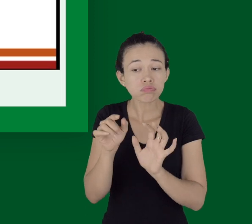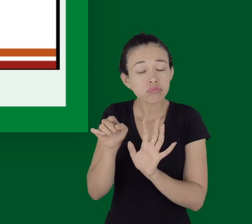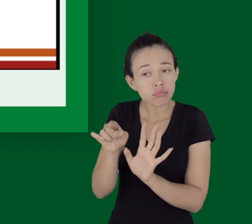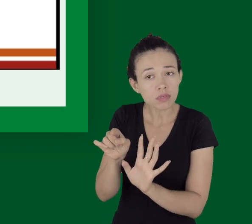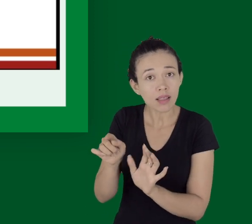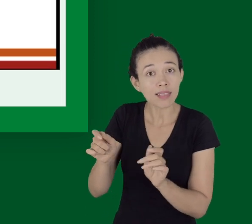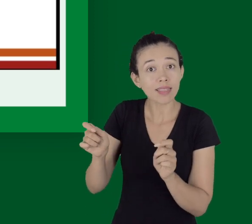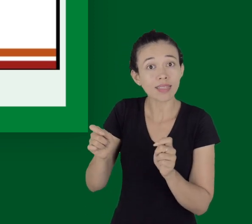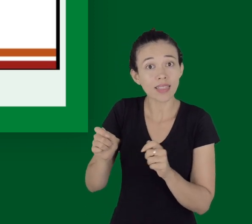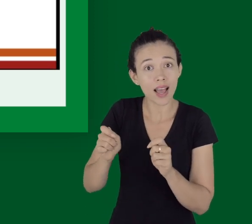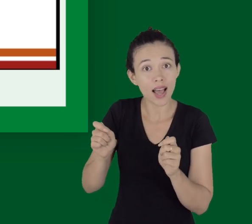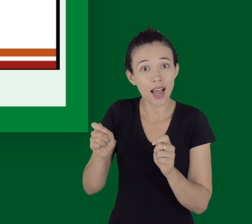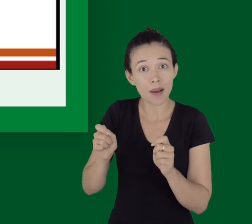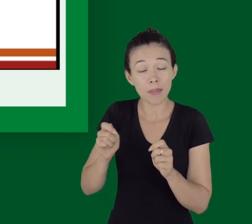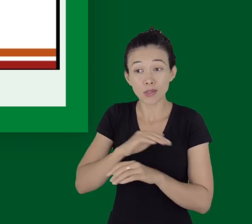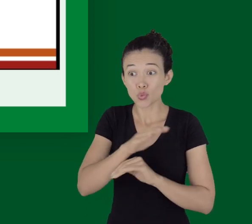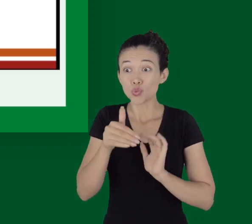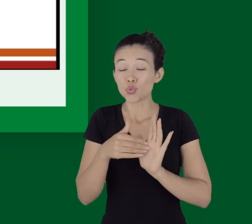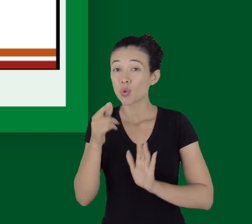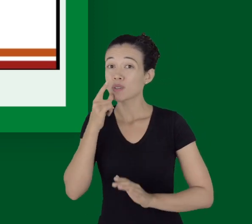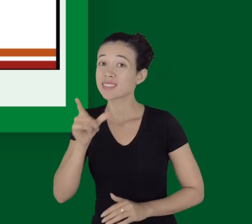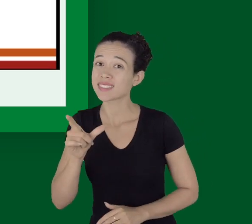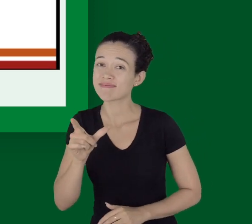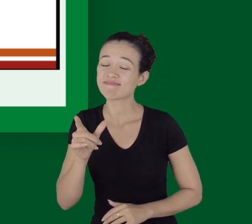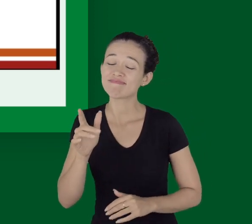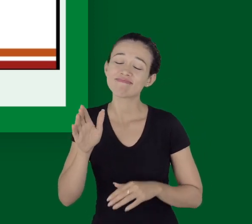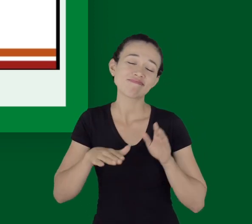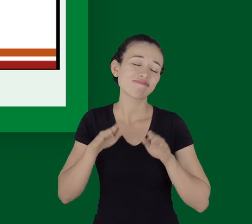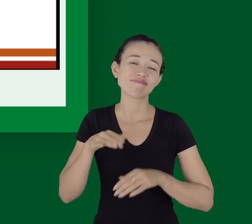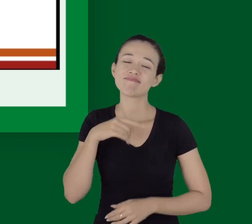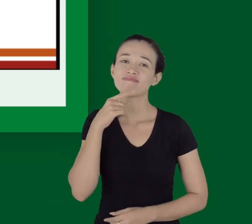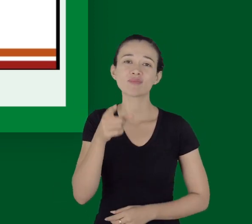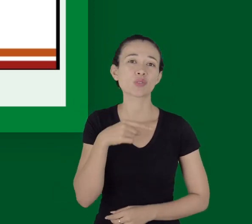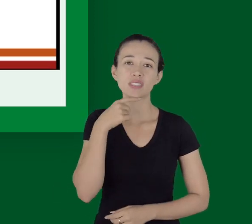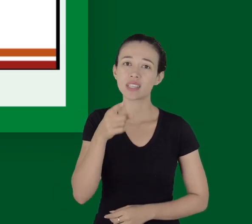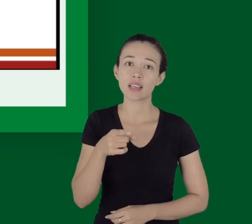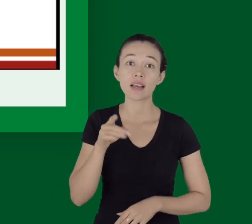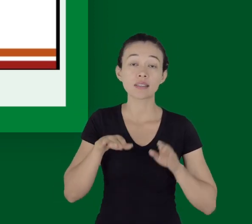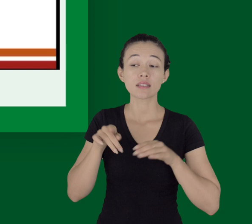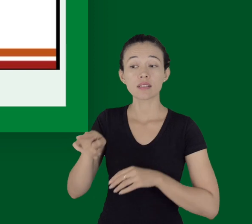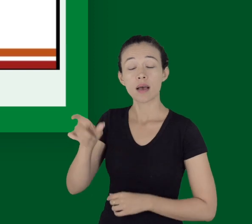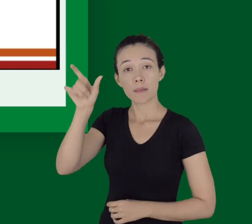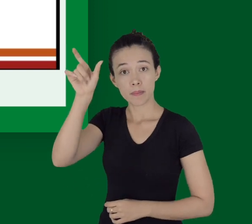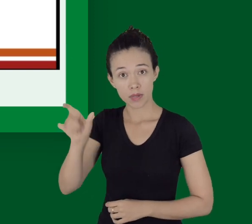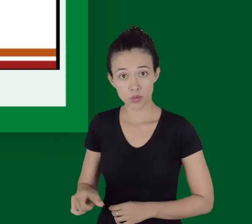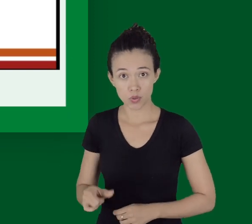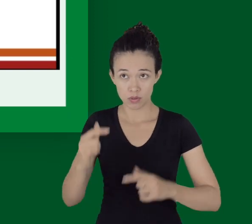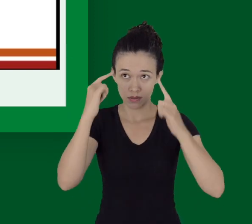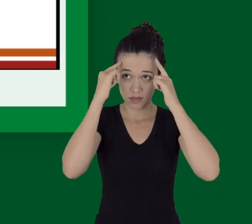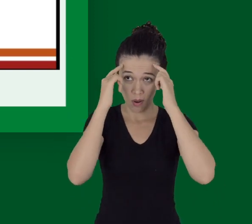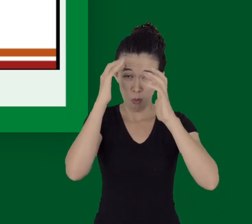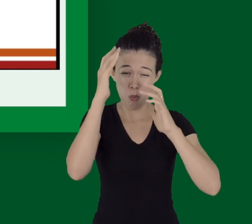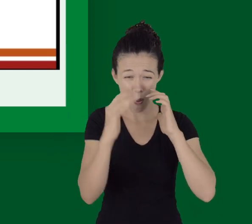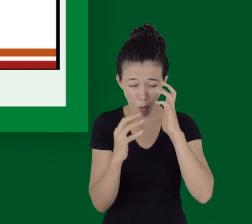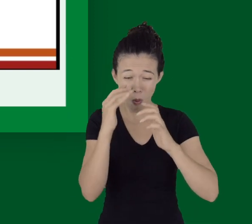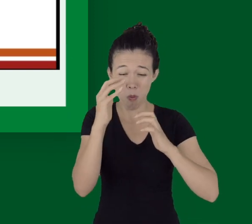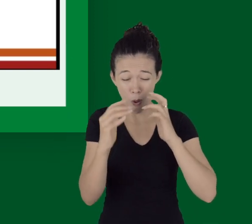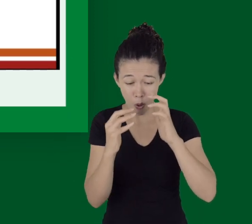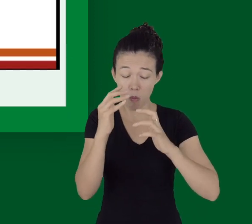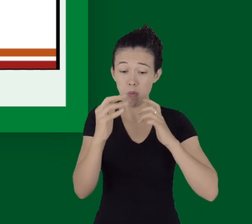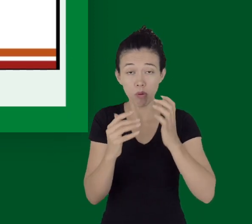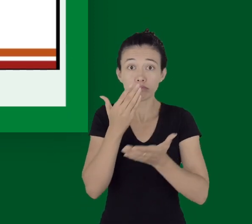ele consegue se autorregular até um certo ponto. Depois, ele perde essa autorregulação e eu posso ter processos expansivos extremamente